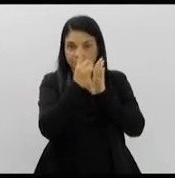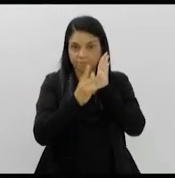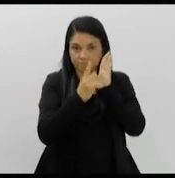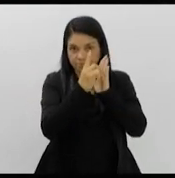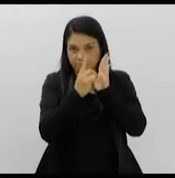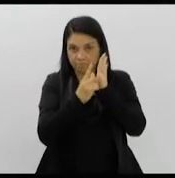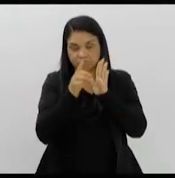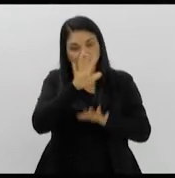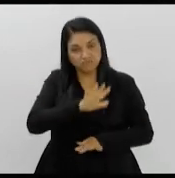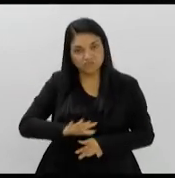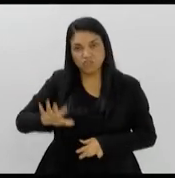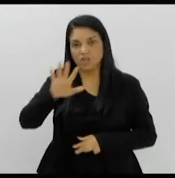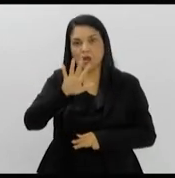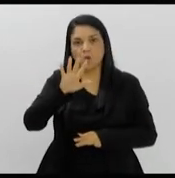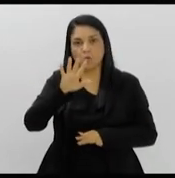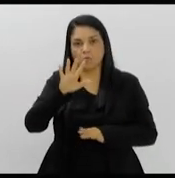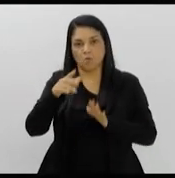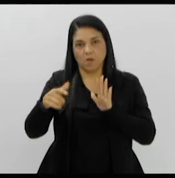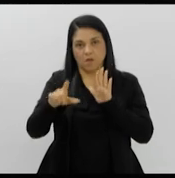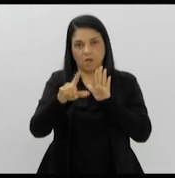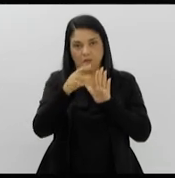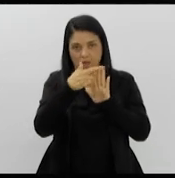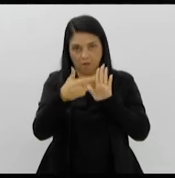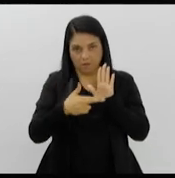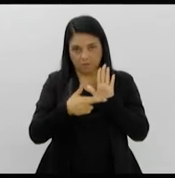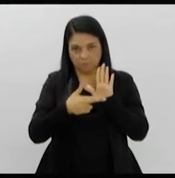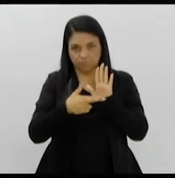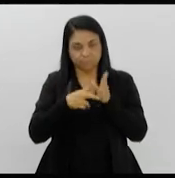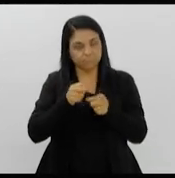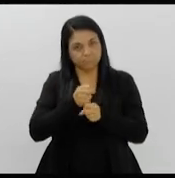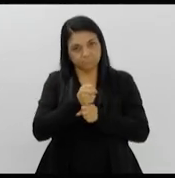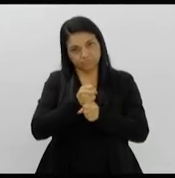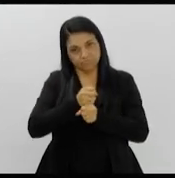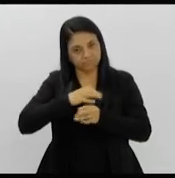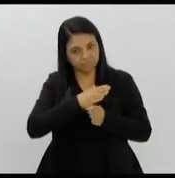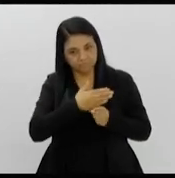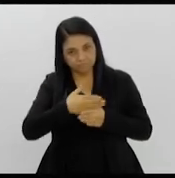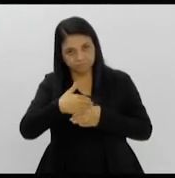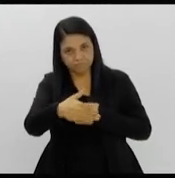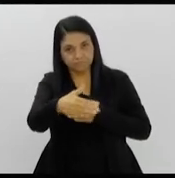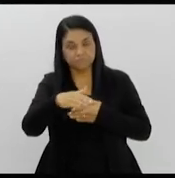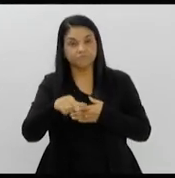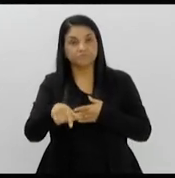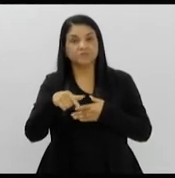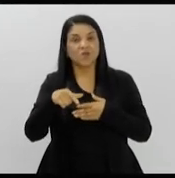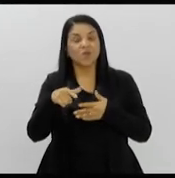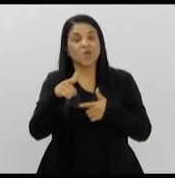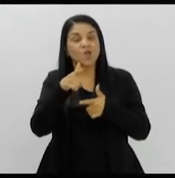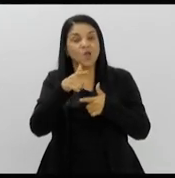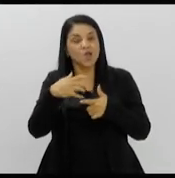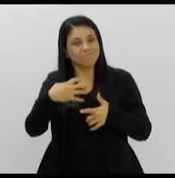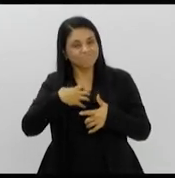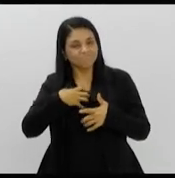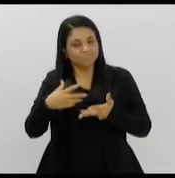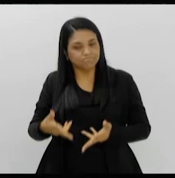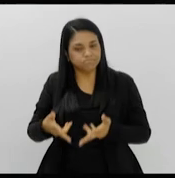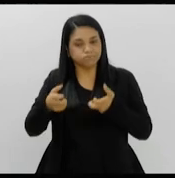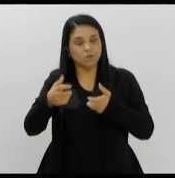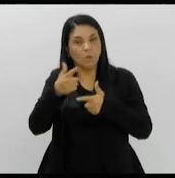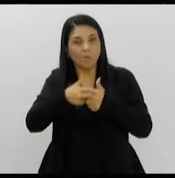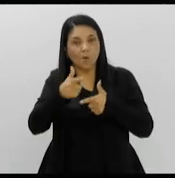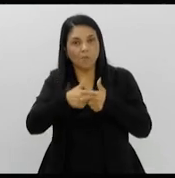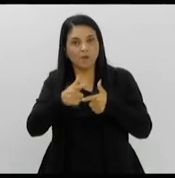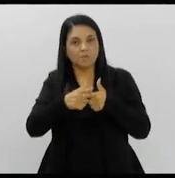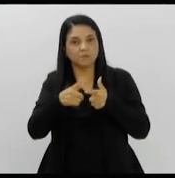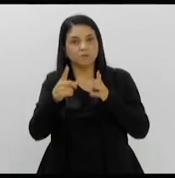todos os anos sentindo o problema que ele criou no decreto